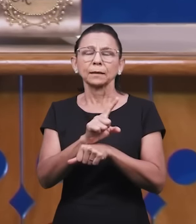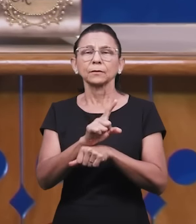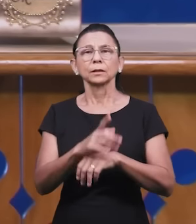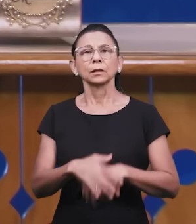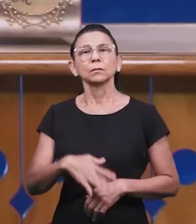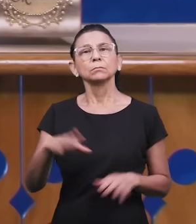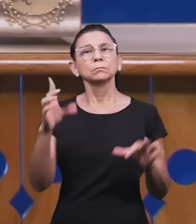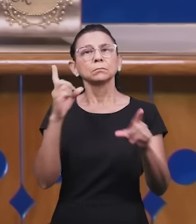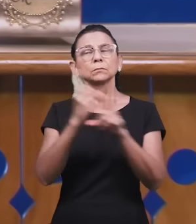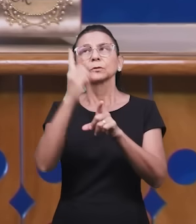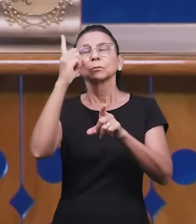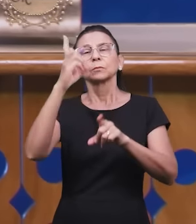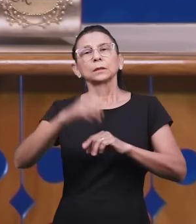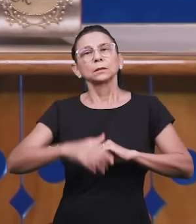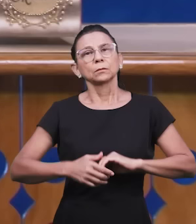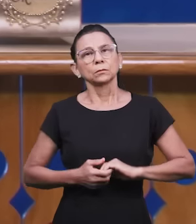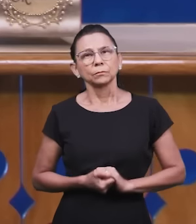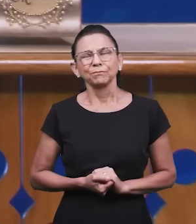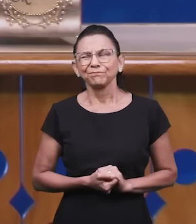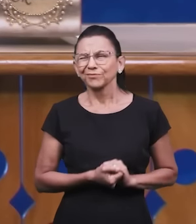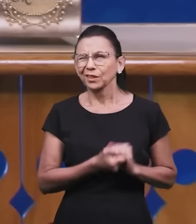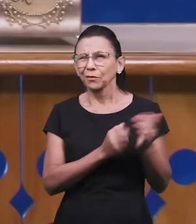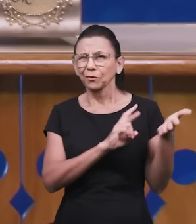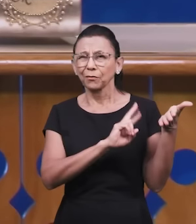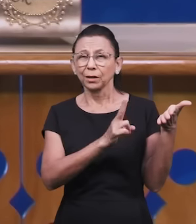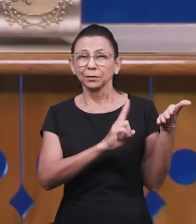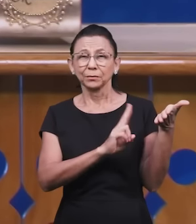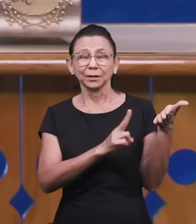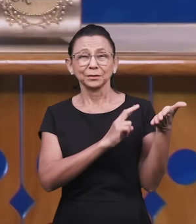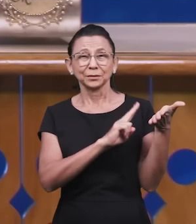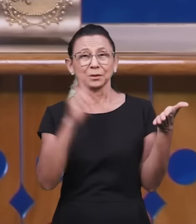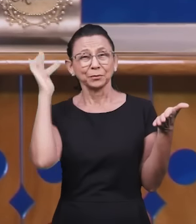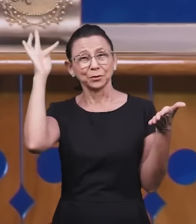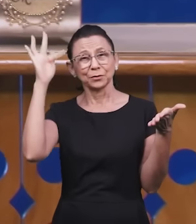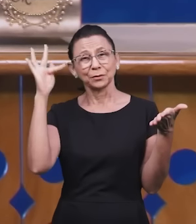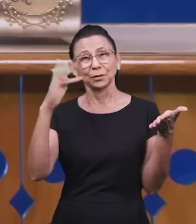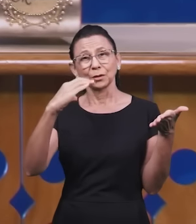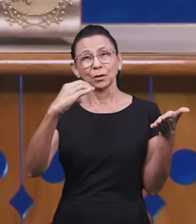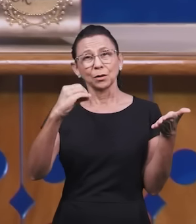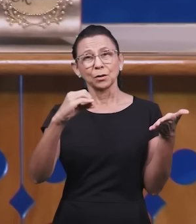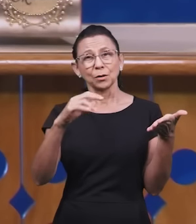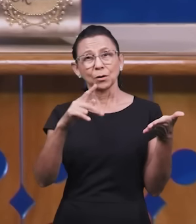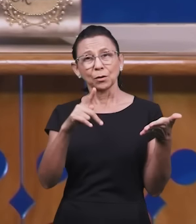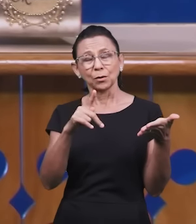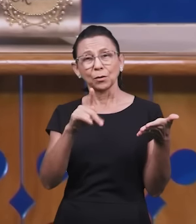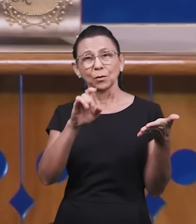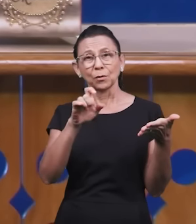não havia nada disso. Cláudio Ptolomeu, e aí vem Copérnico, né, que na verdade